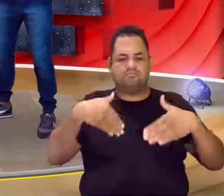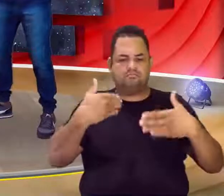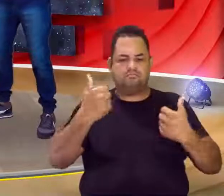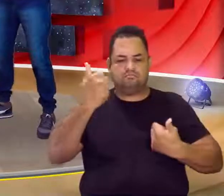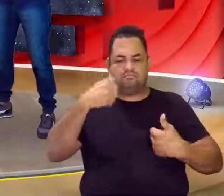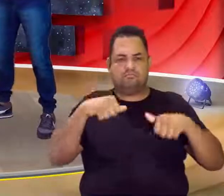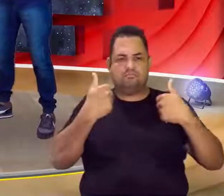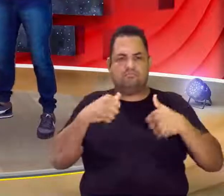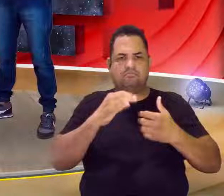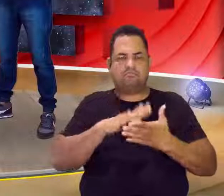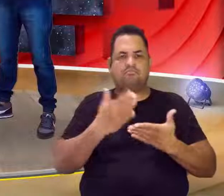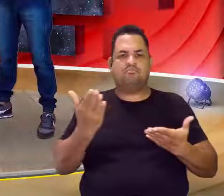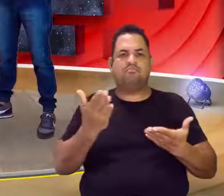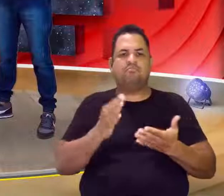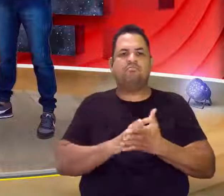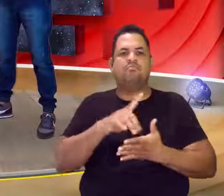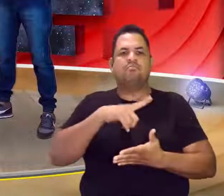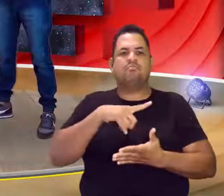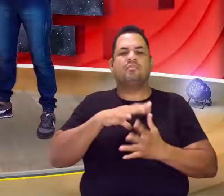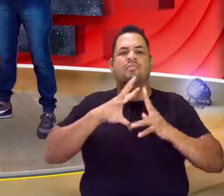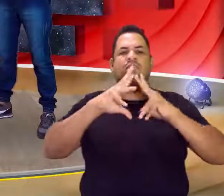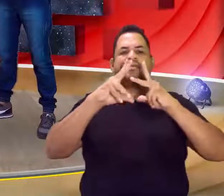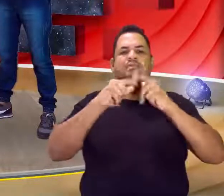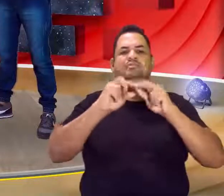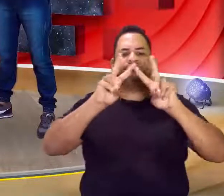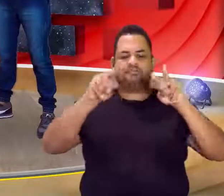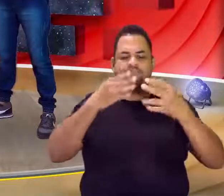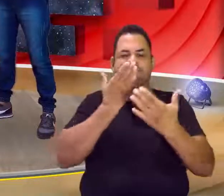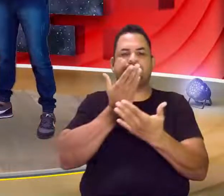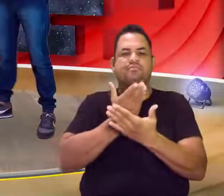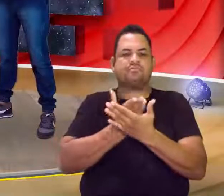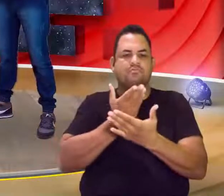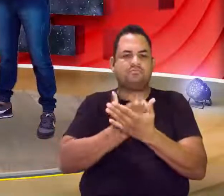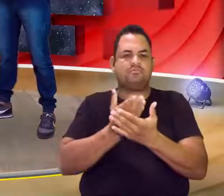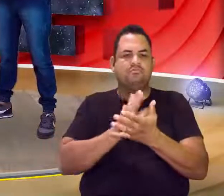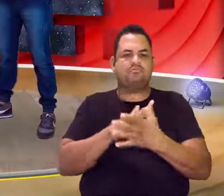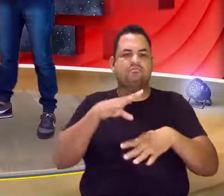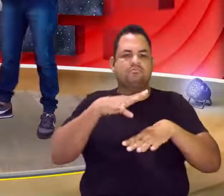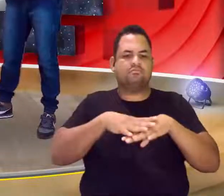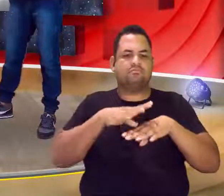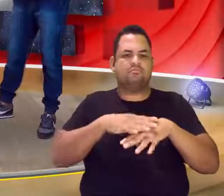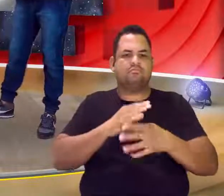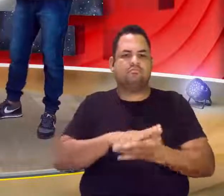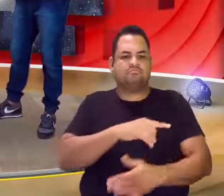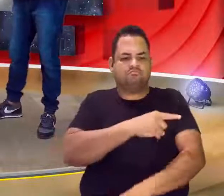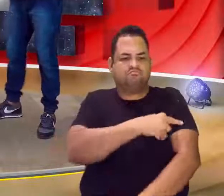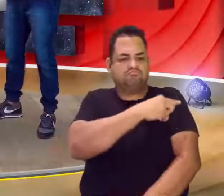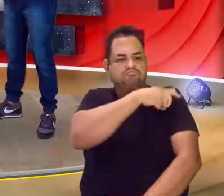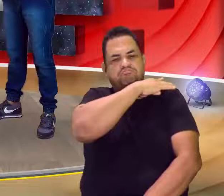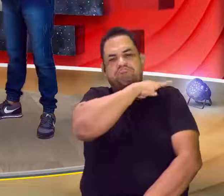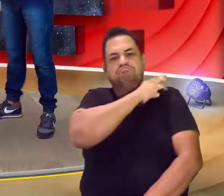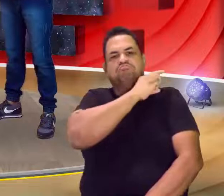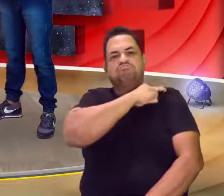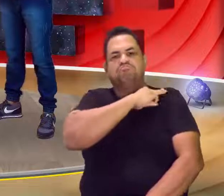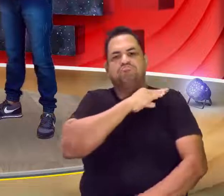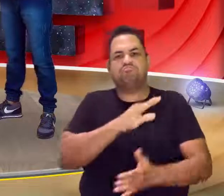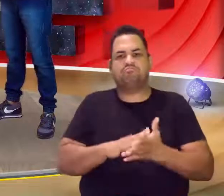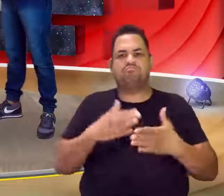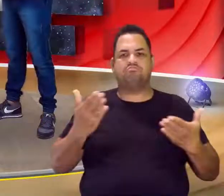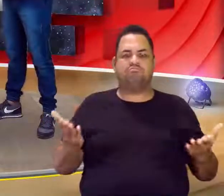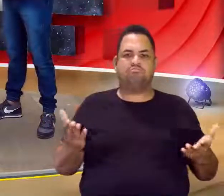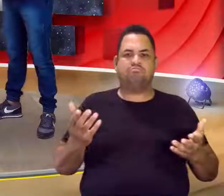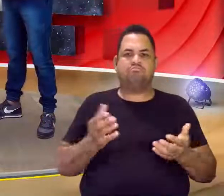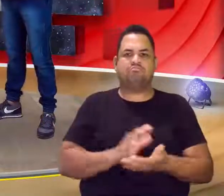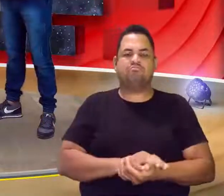avaliação externa, composta por todo o assunto estudado de matemática no ensino fundamental e médio, né? Isso, e eu acho legal